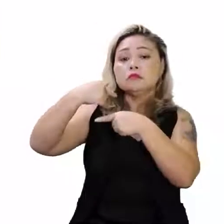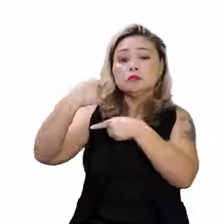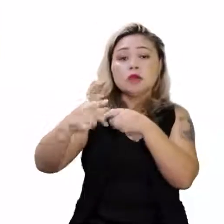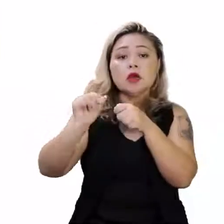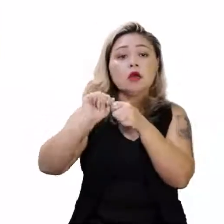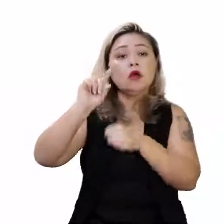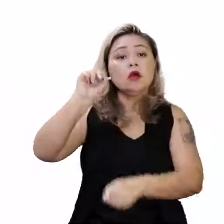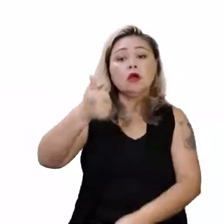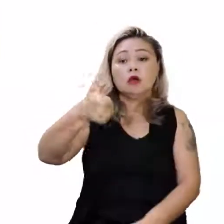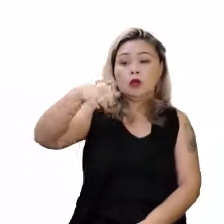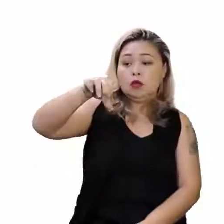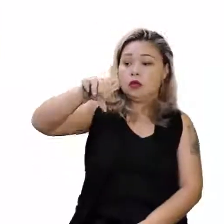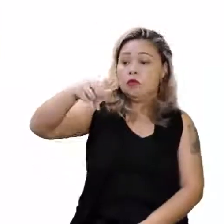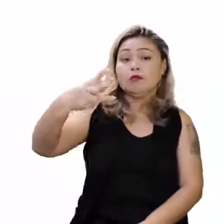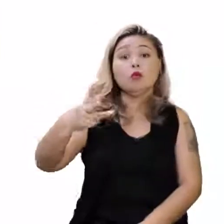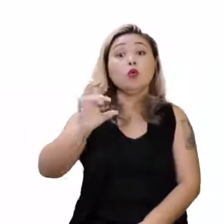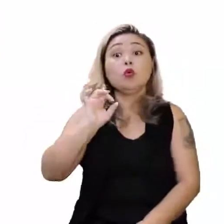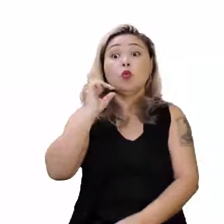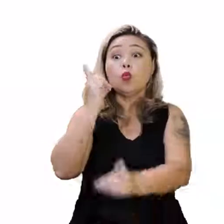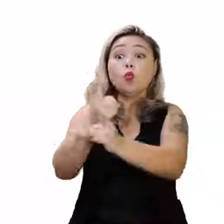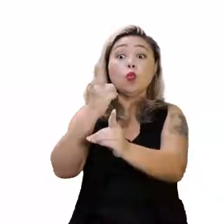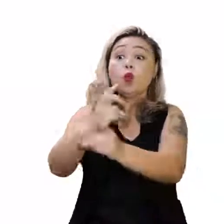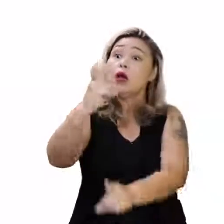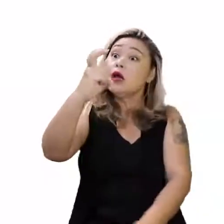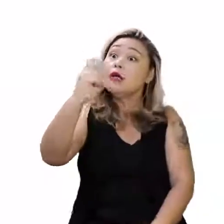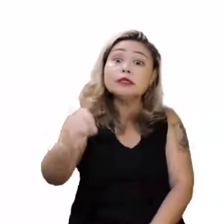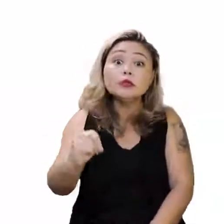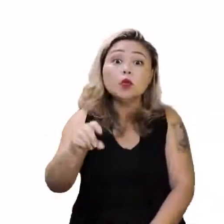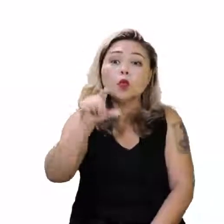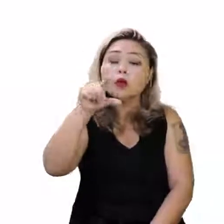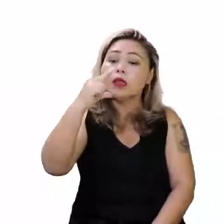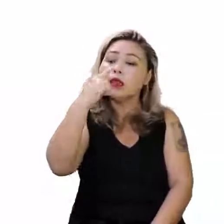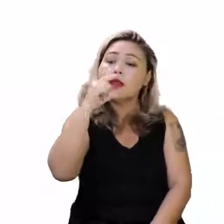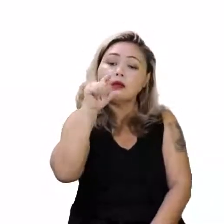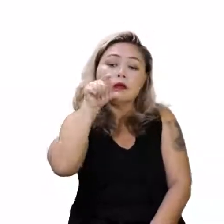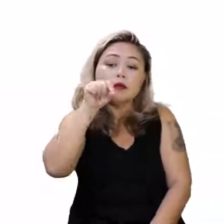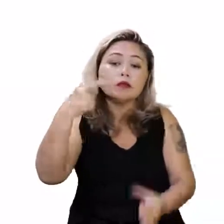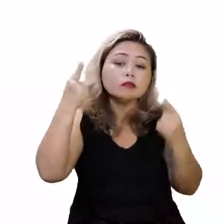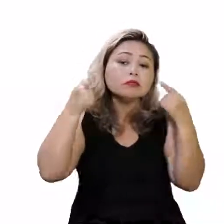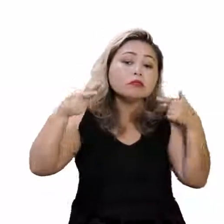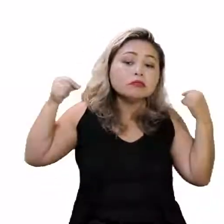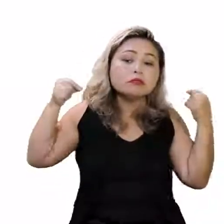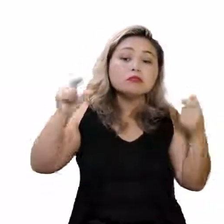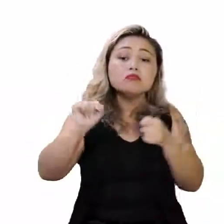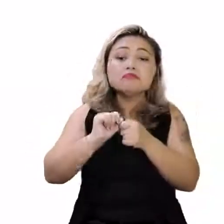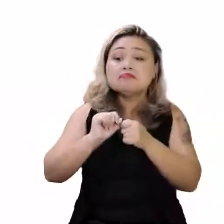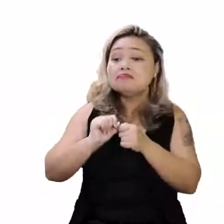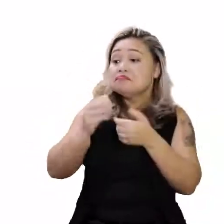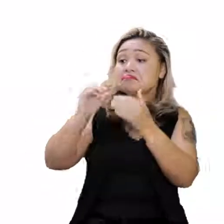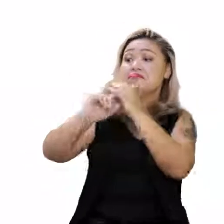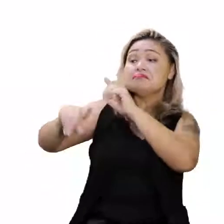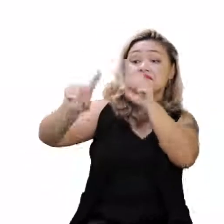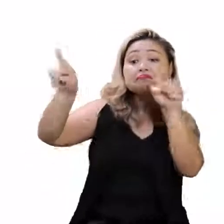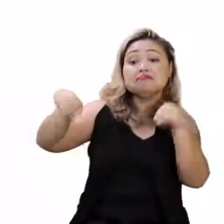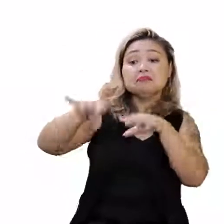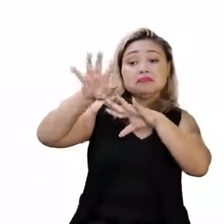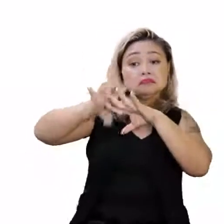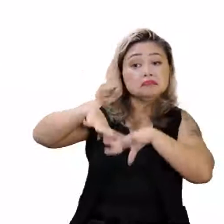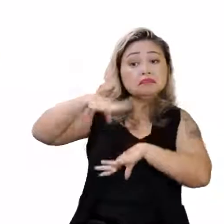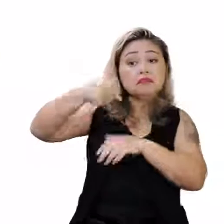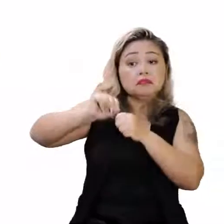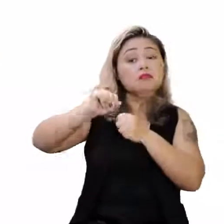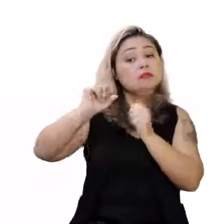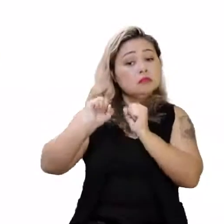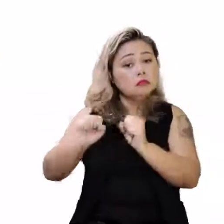encontrados apenas só 50, cara, 50 indivíduos, imagine. 50 indivíduos a gente pode ter no galinheiro, né? Grande?